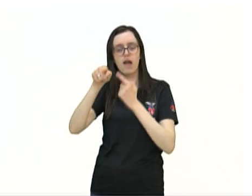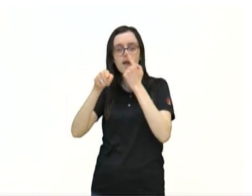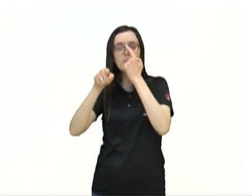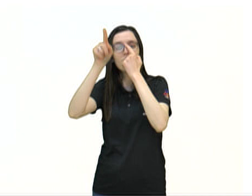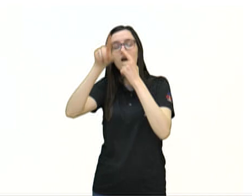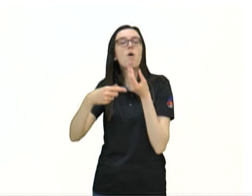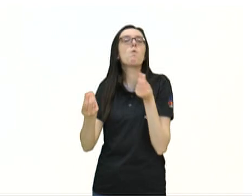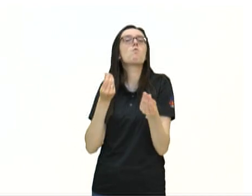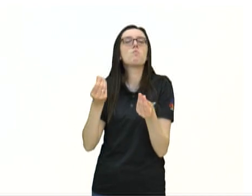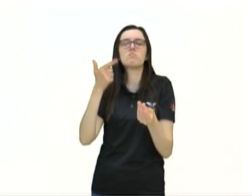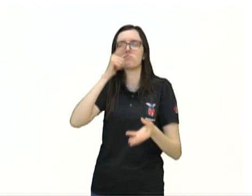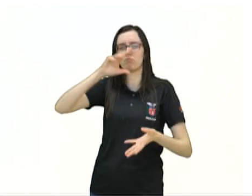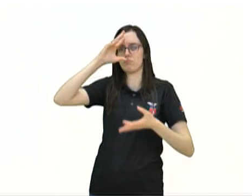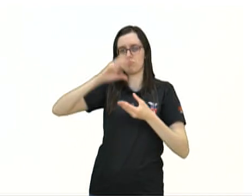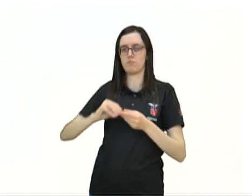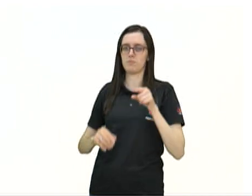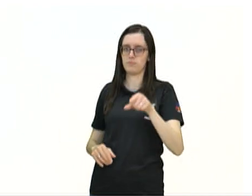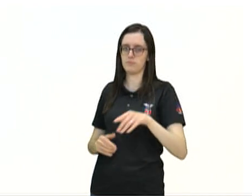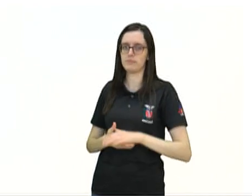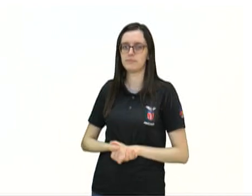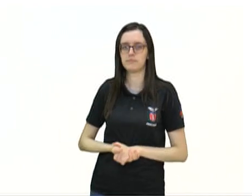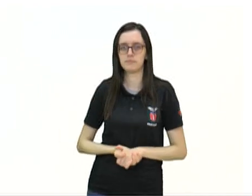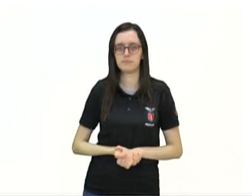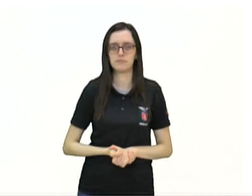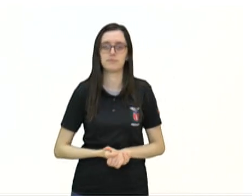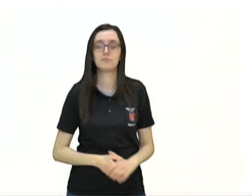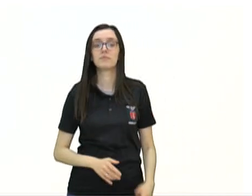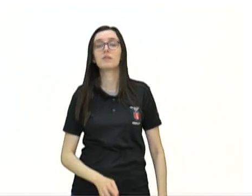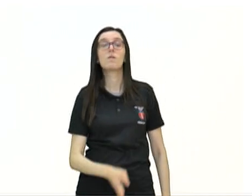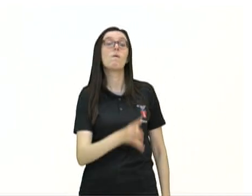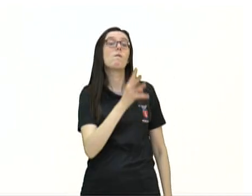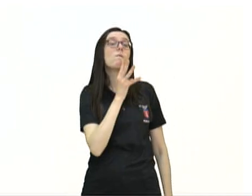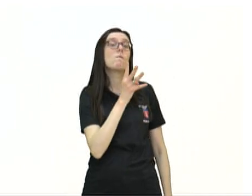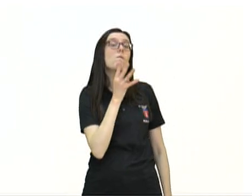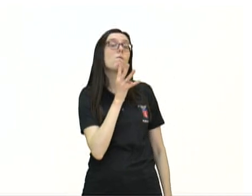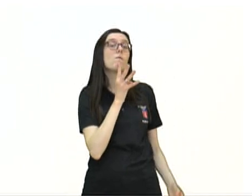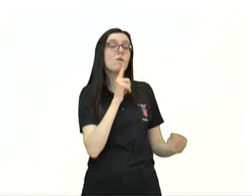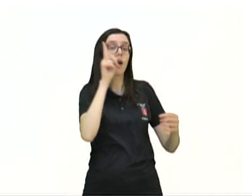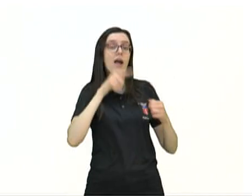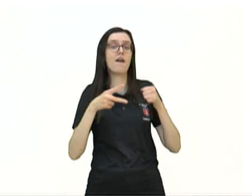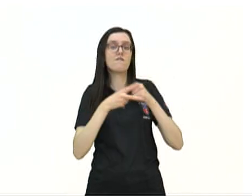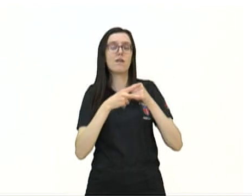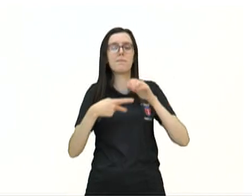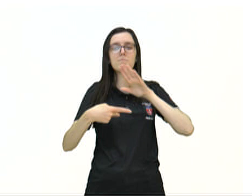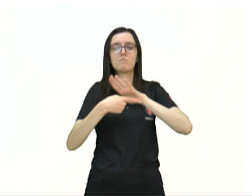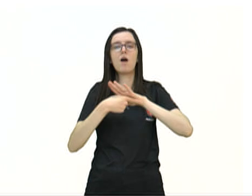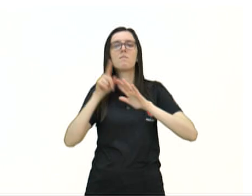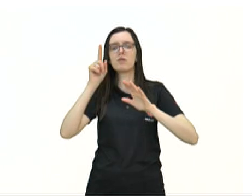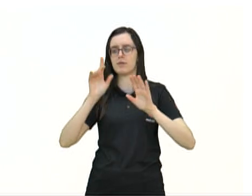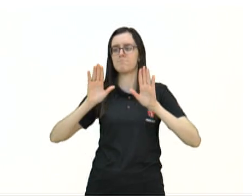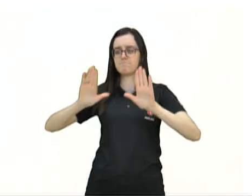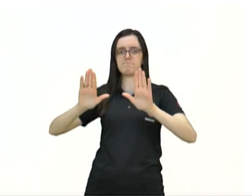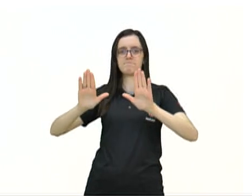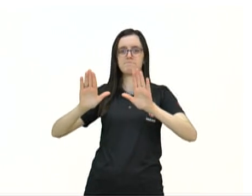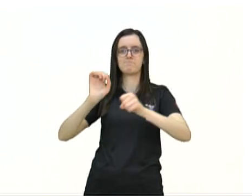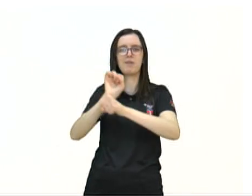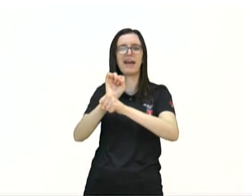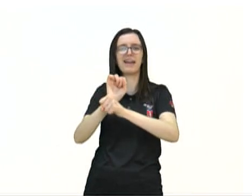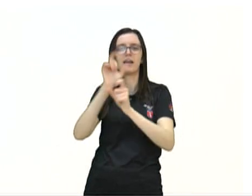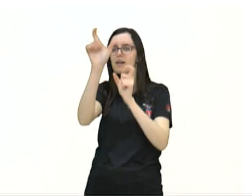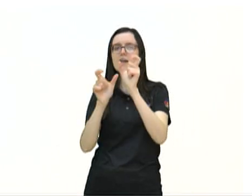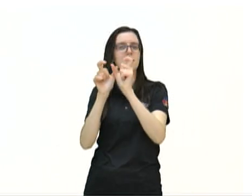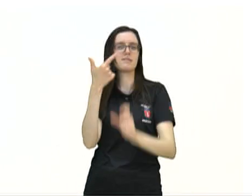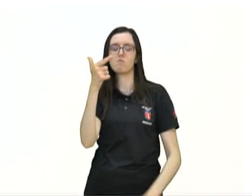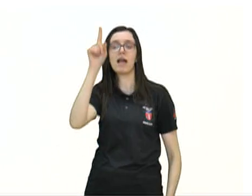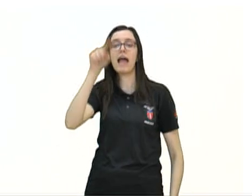são entendidos. O conhecer é um verbo que está no infinitivo da segunda